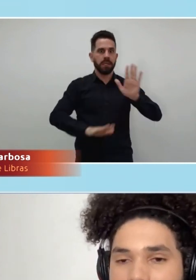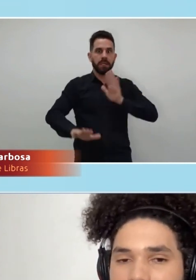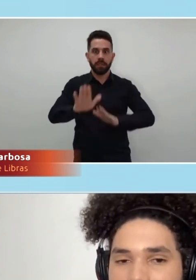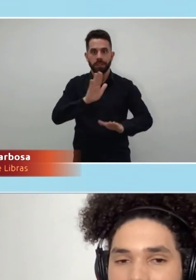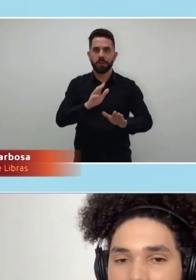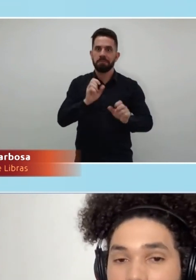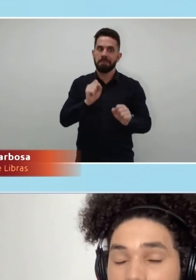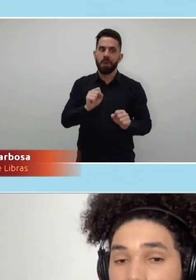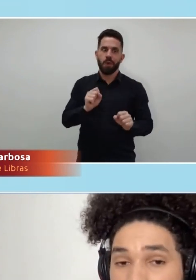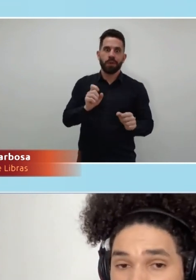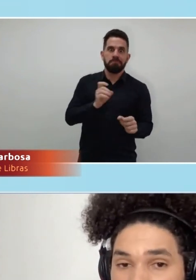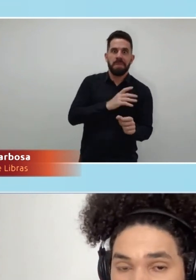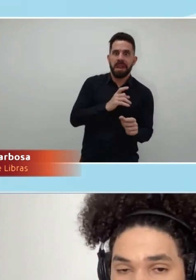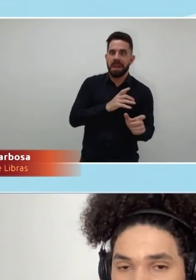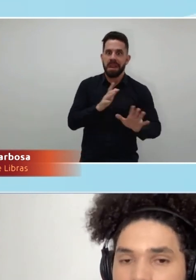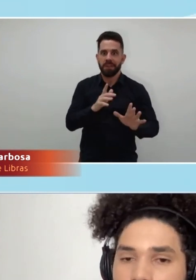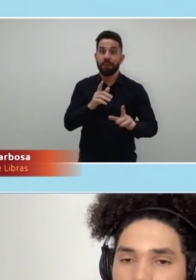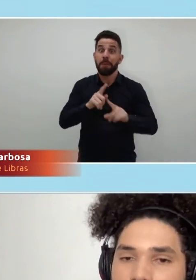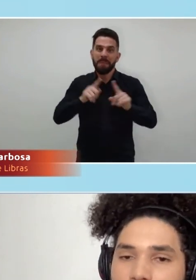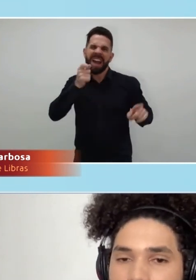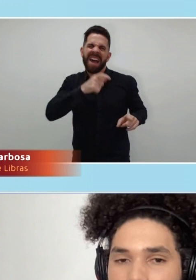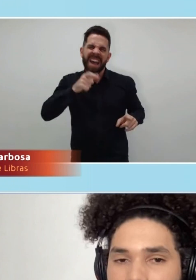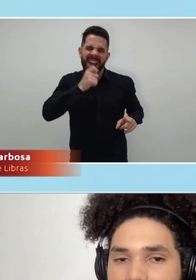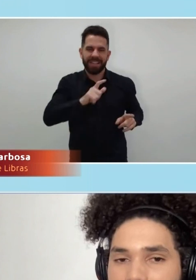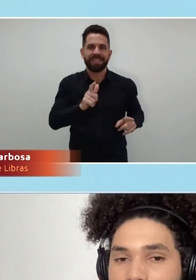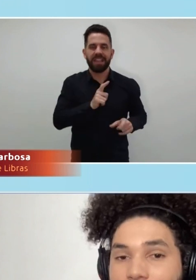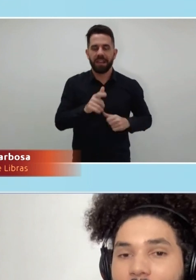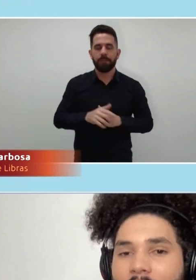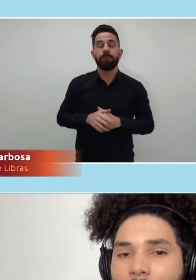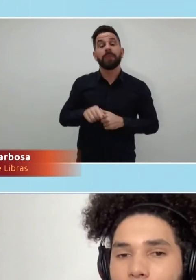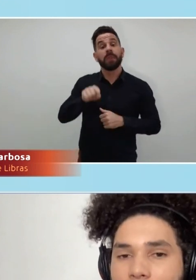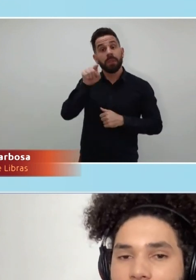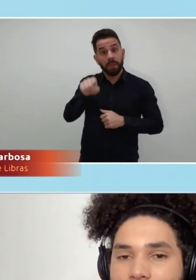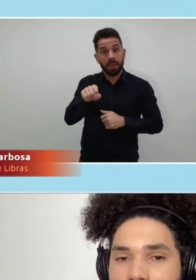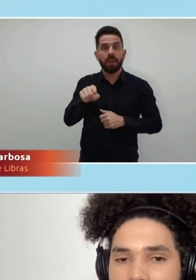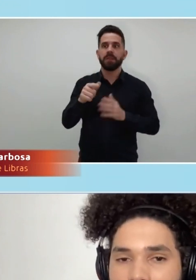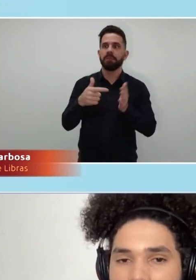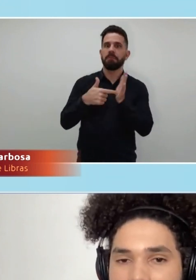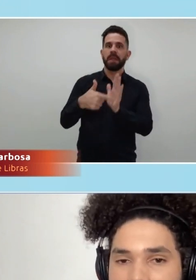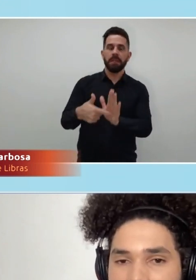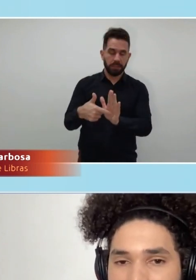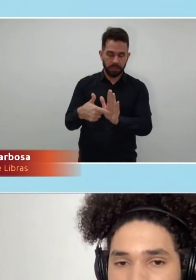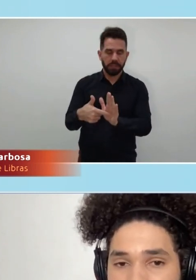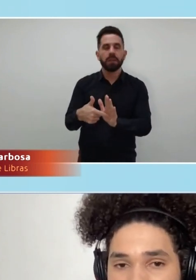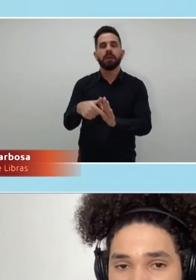a felicidade. O espetáculo, Combinando com o Cerrado, será